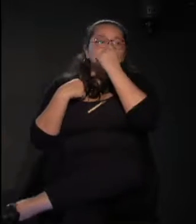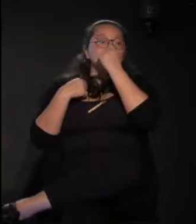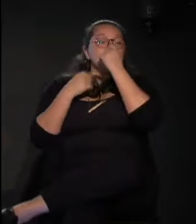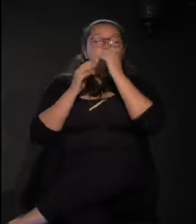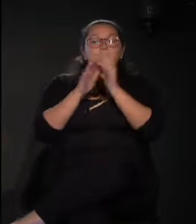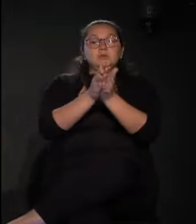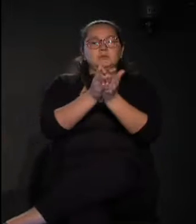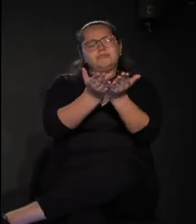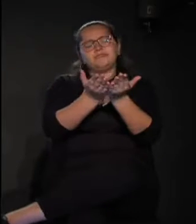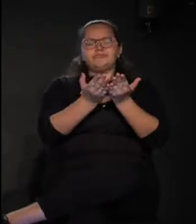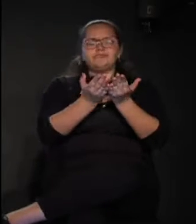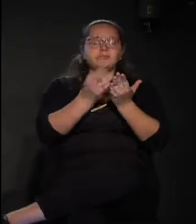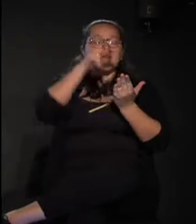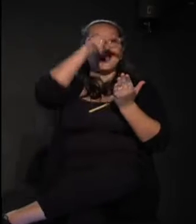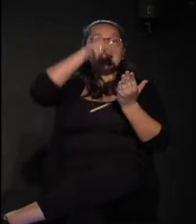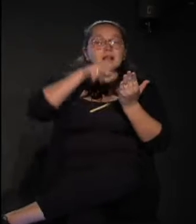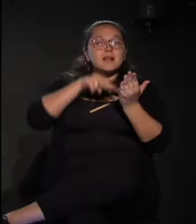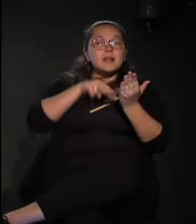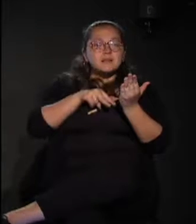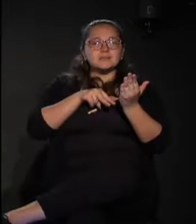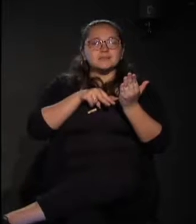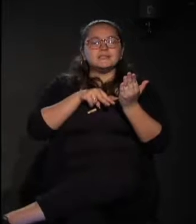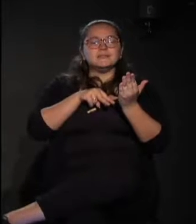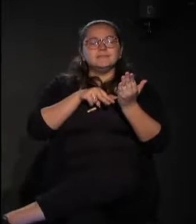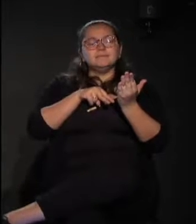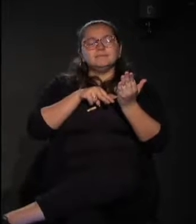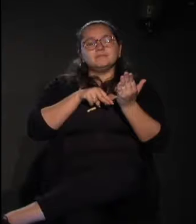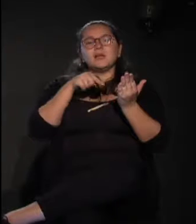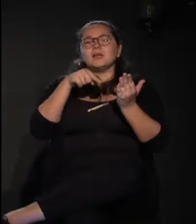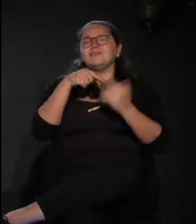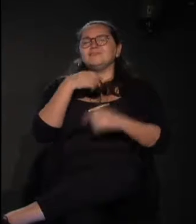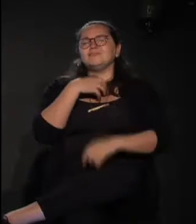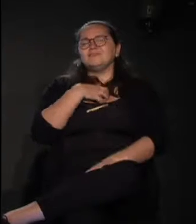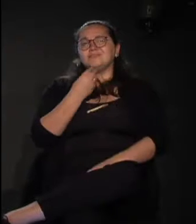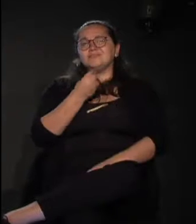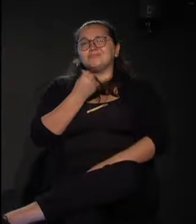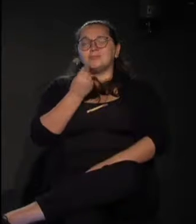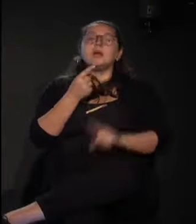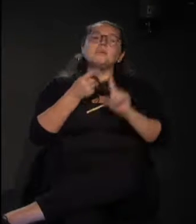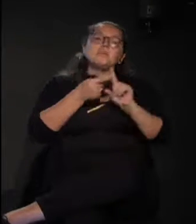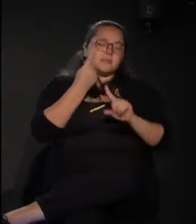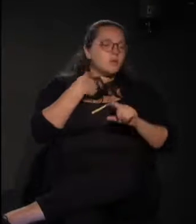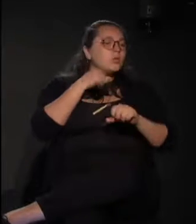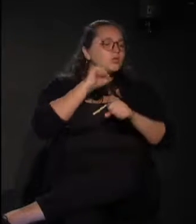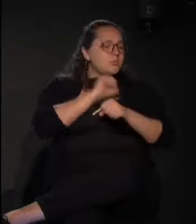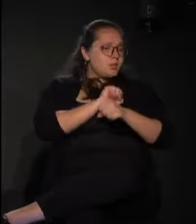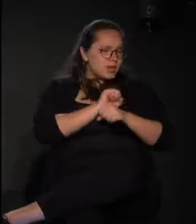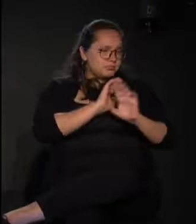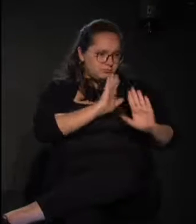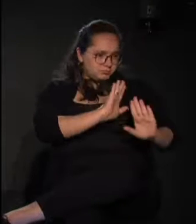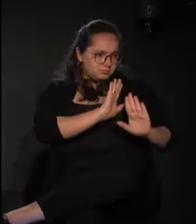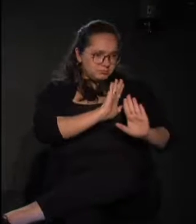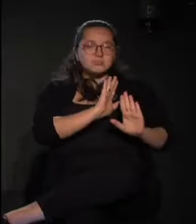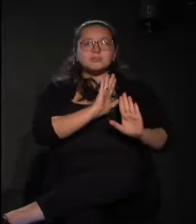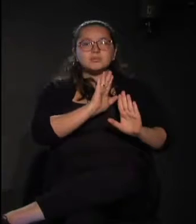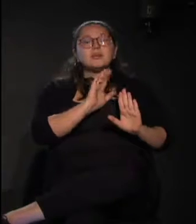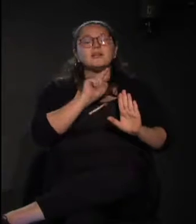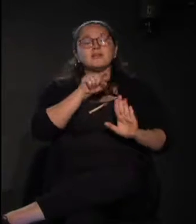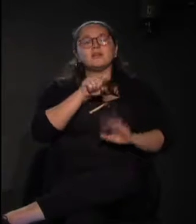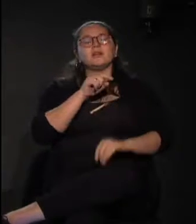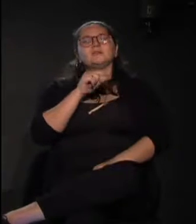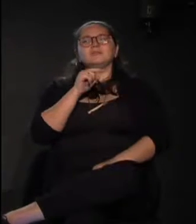livro senti que estava que está o primeiro fez uma pausa no livro de maio